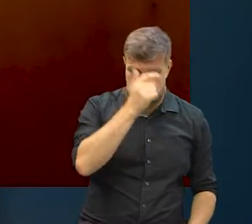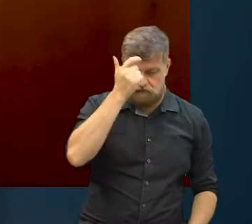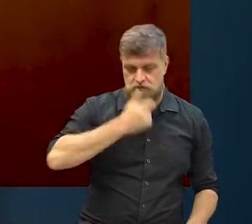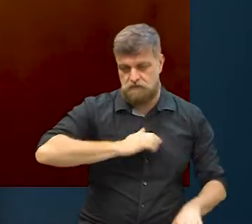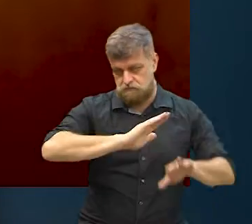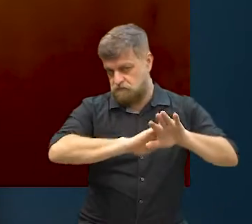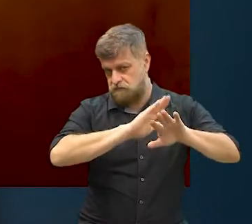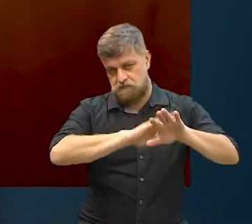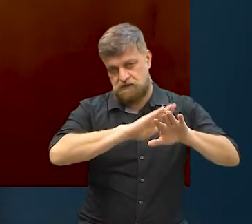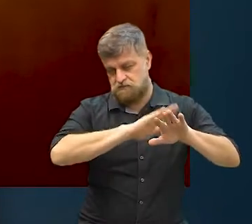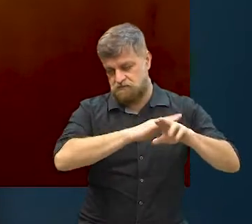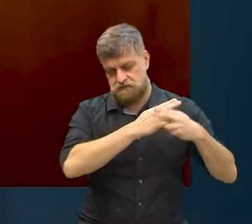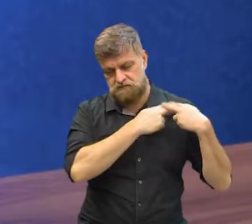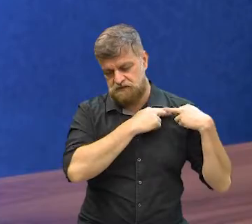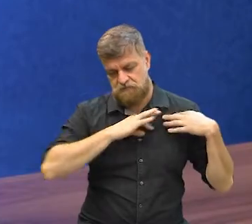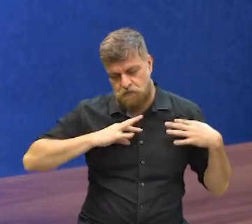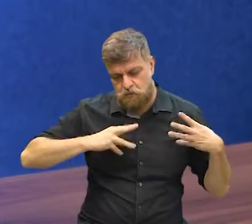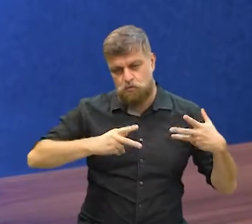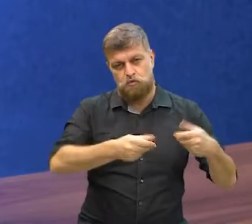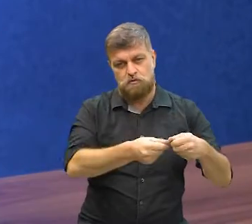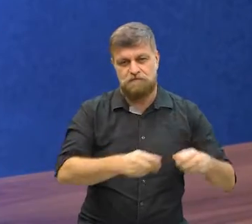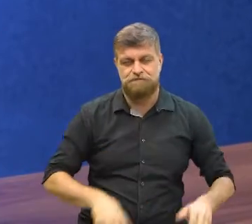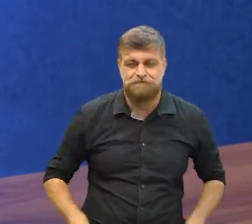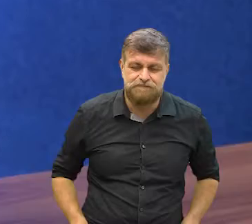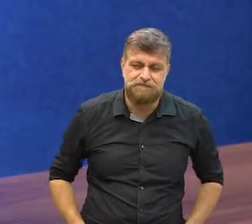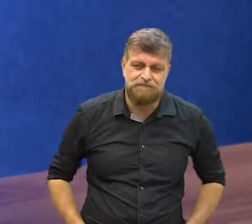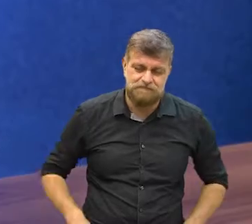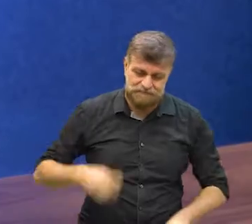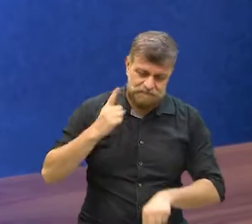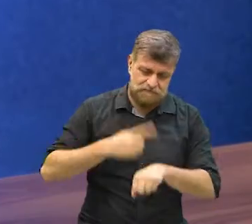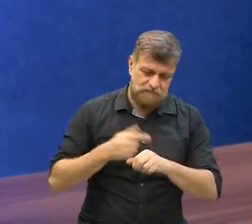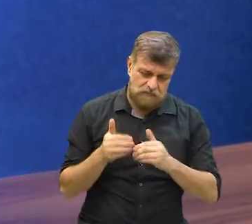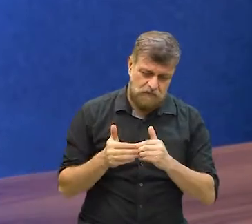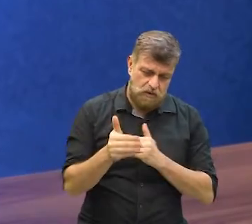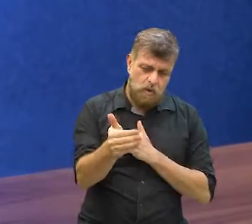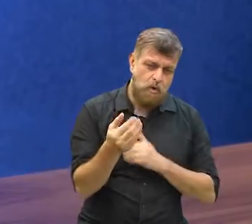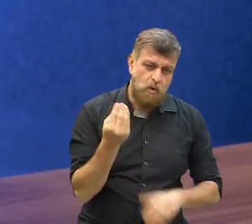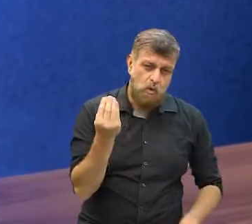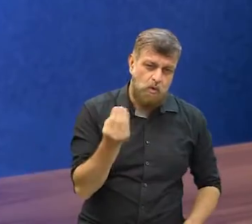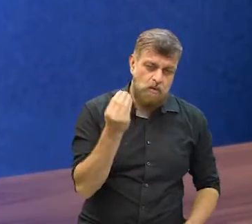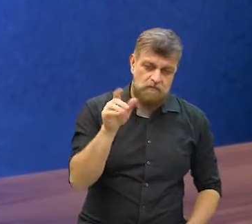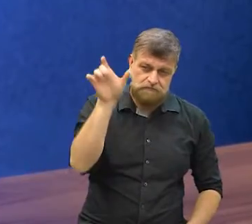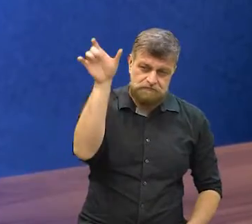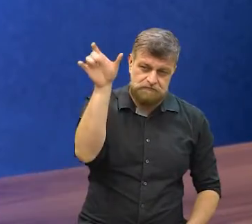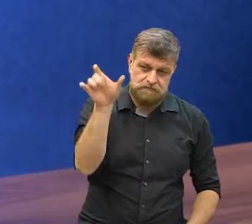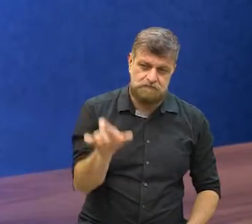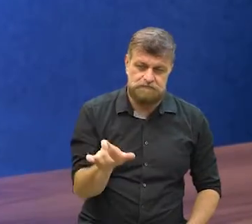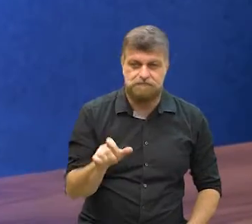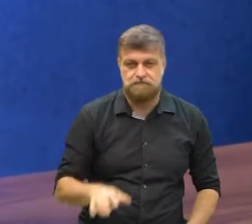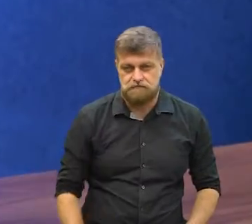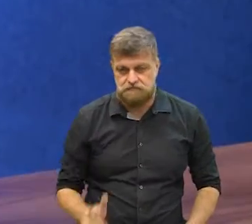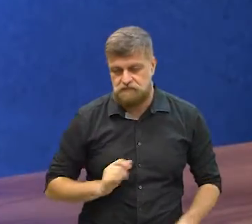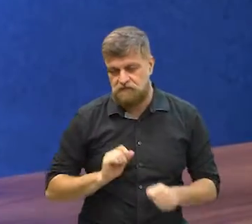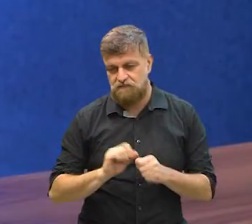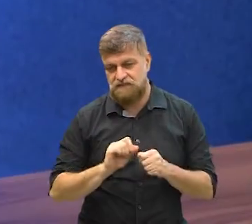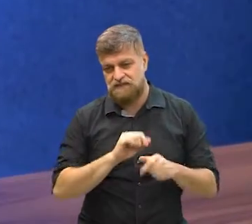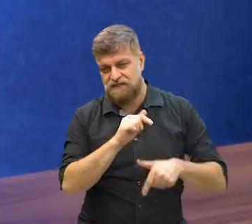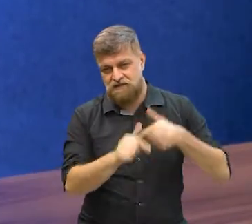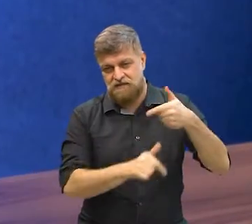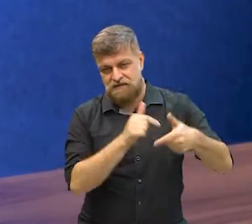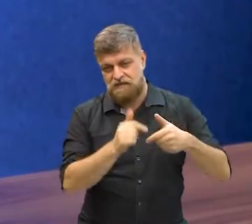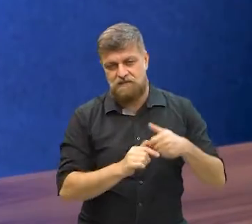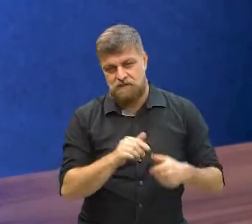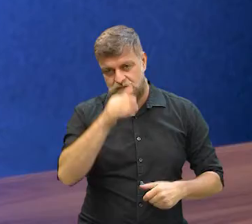eu mesma que cuido de tudo. E a partir desse momento, como que você formatou oferecer esses serviços